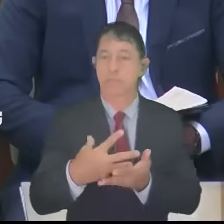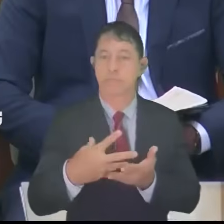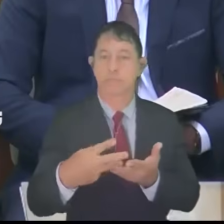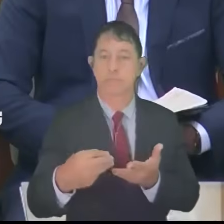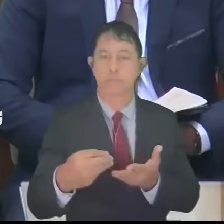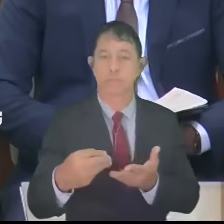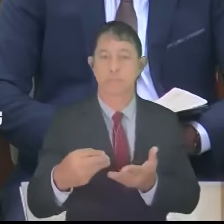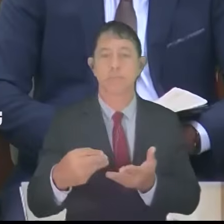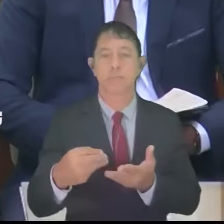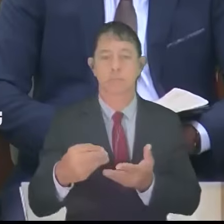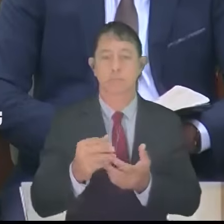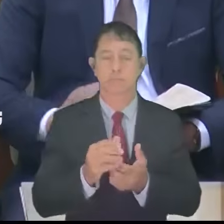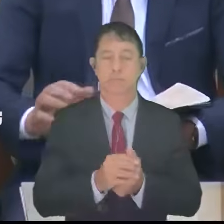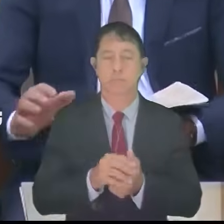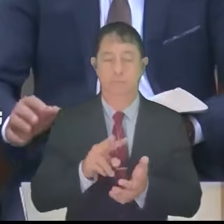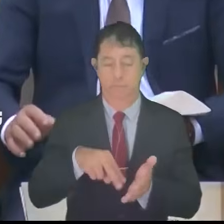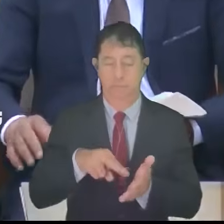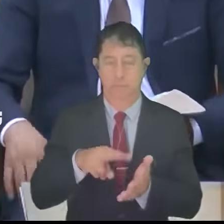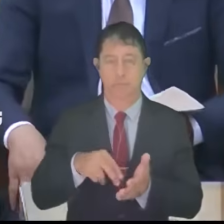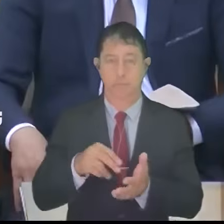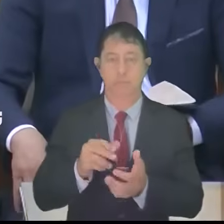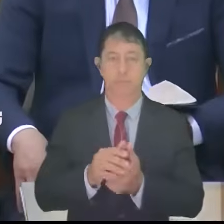2, 3.